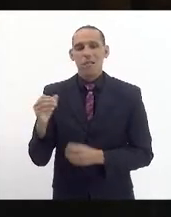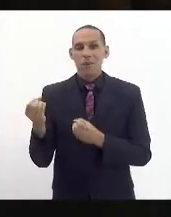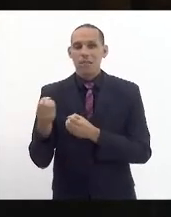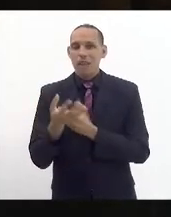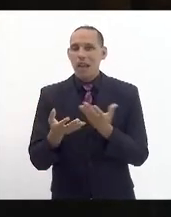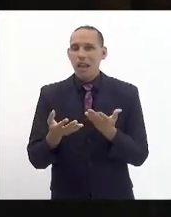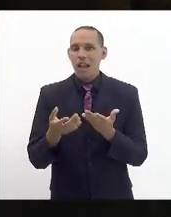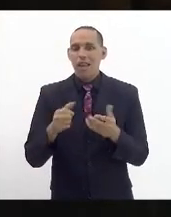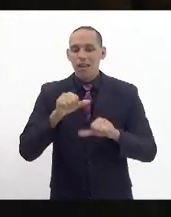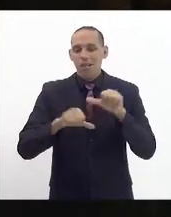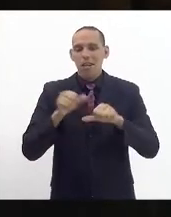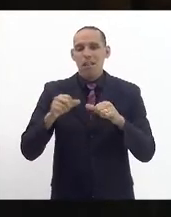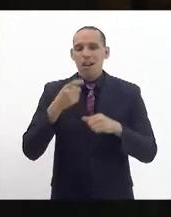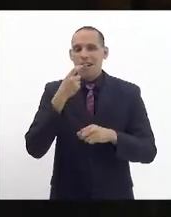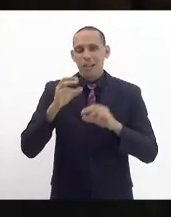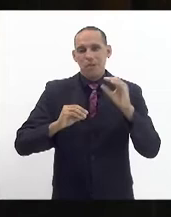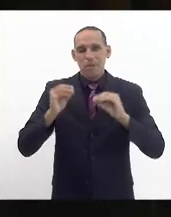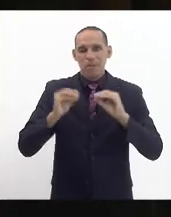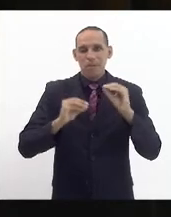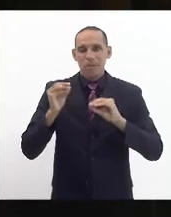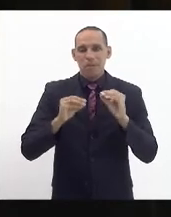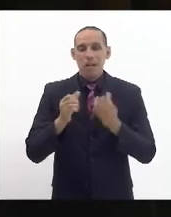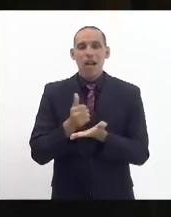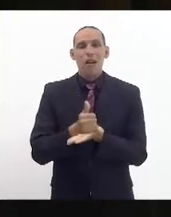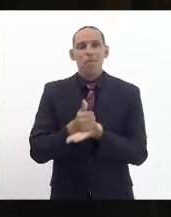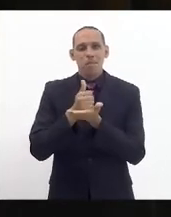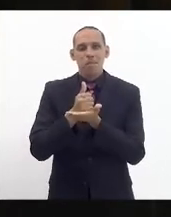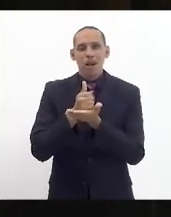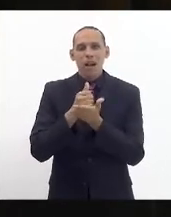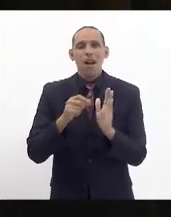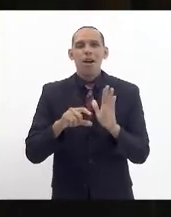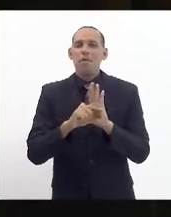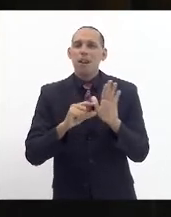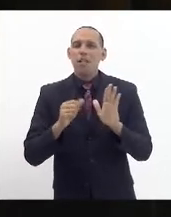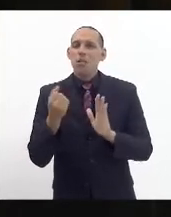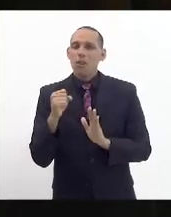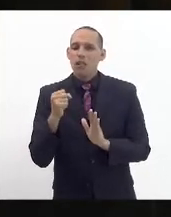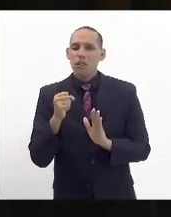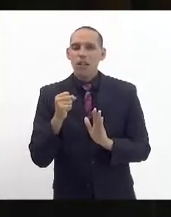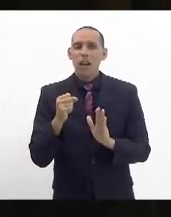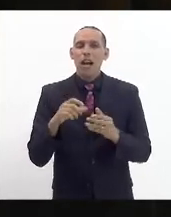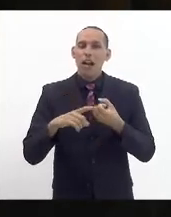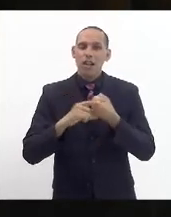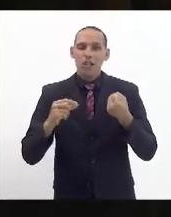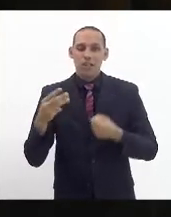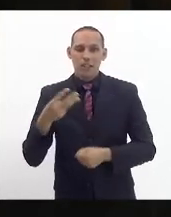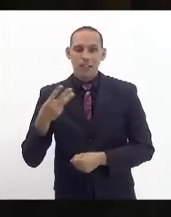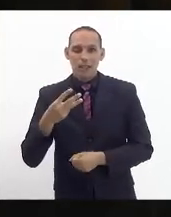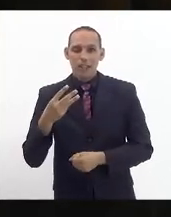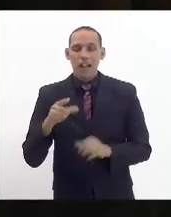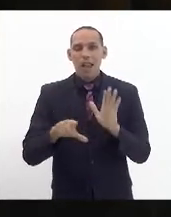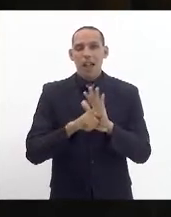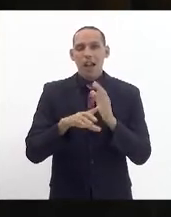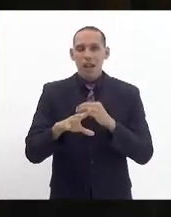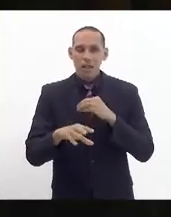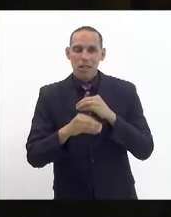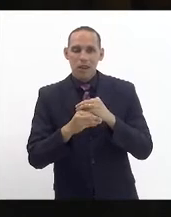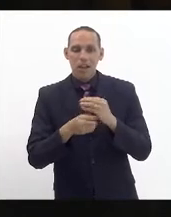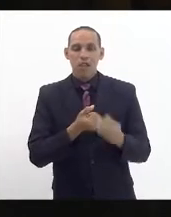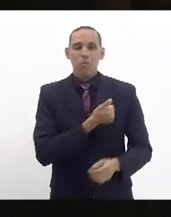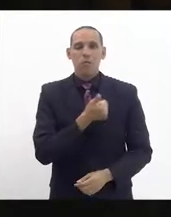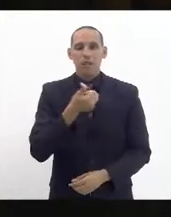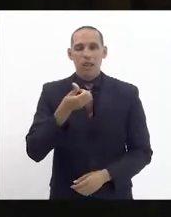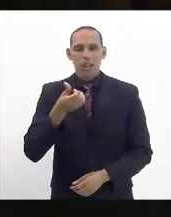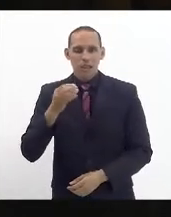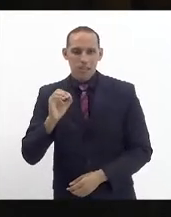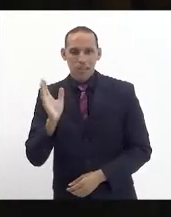com base no parágrafo 8º do artigo 3º da Lei Complementar de número 160, de 7